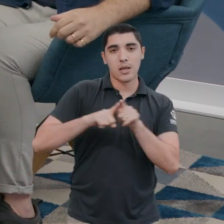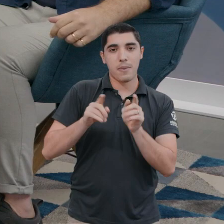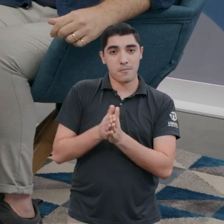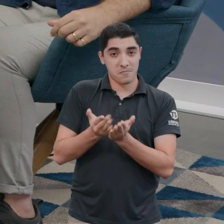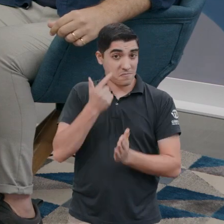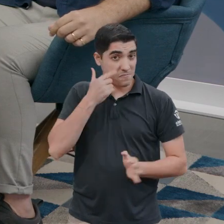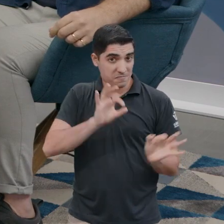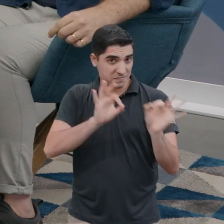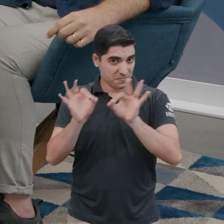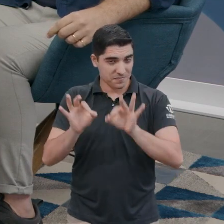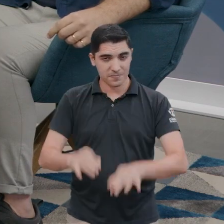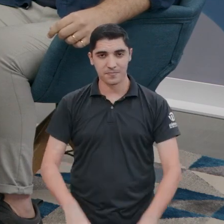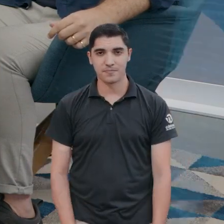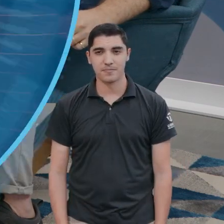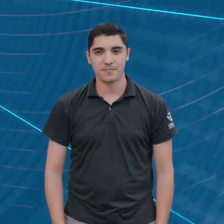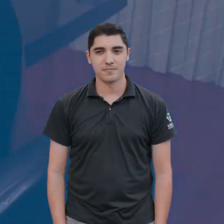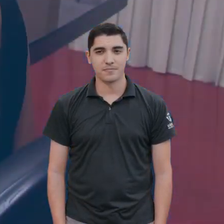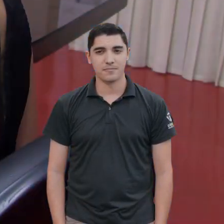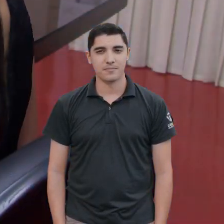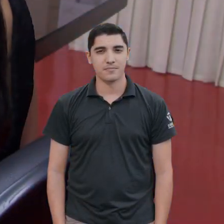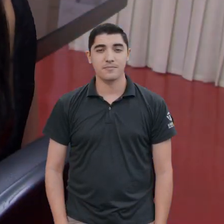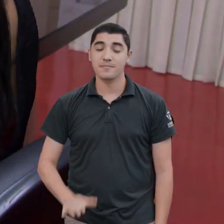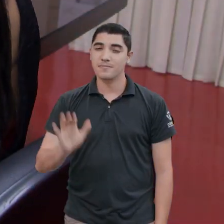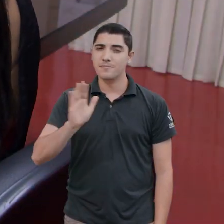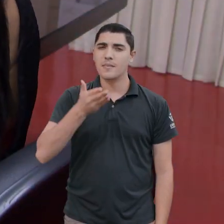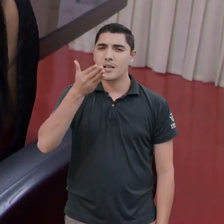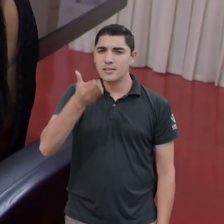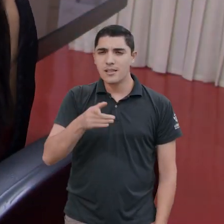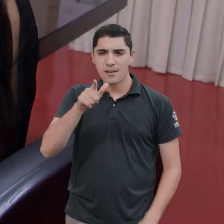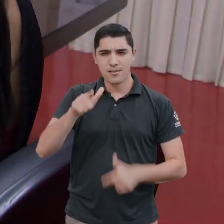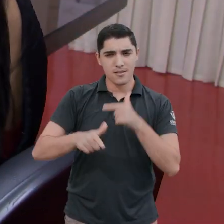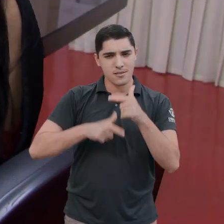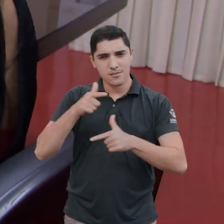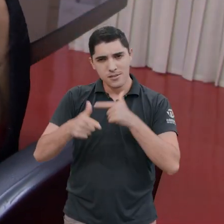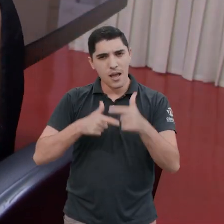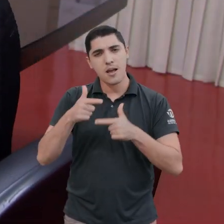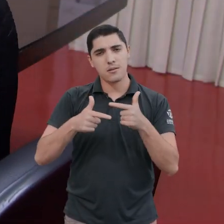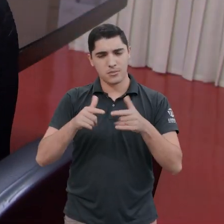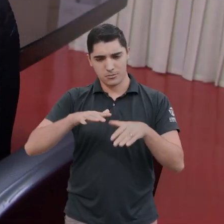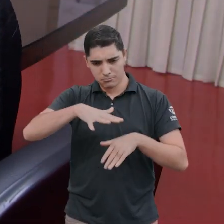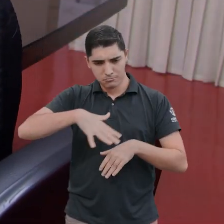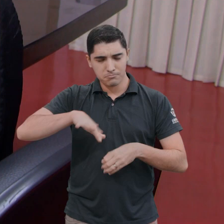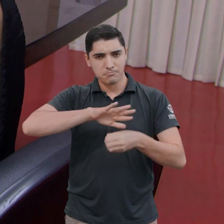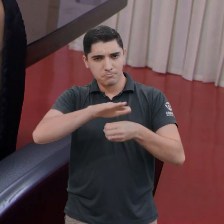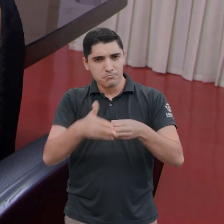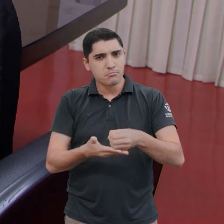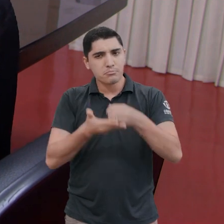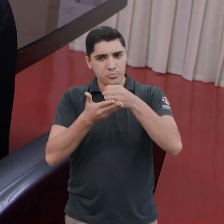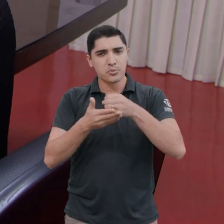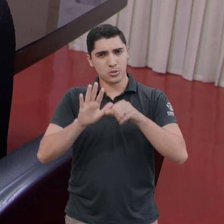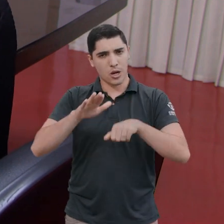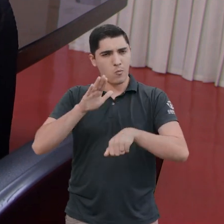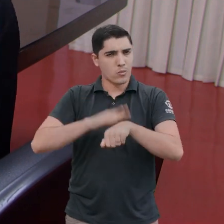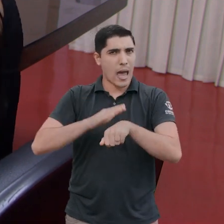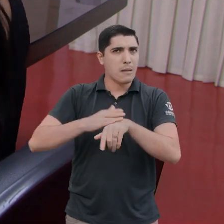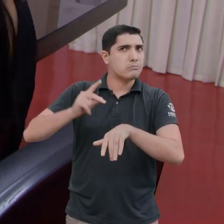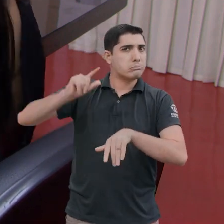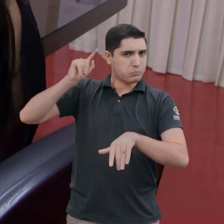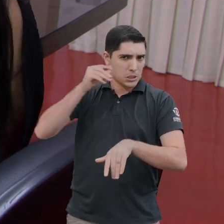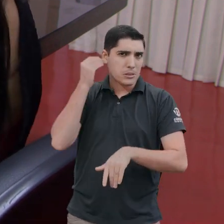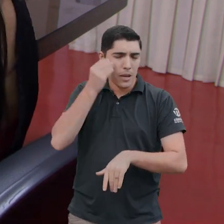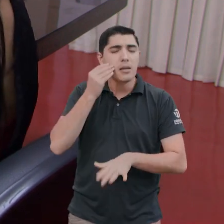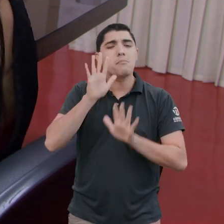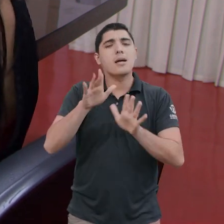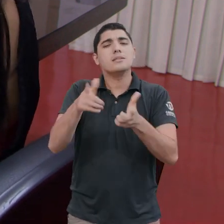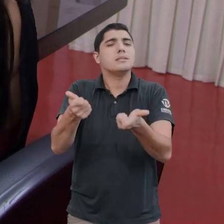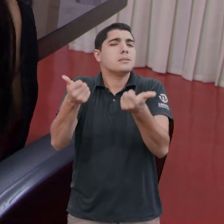bastante bacana. Então, vamos conferir. Denise, você trabalha, né, nesse ramo da sustentabilidade há um bom tempo. Conta